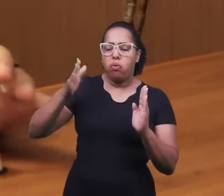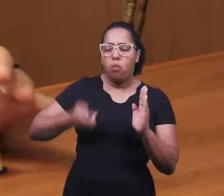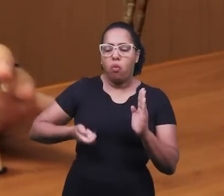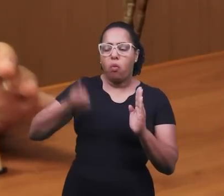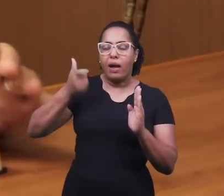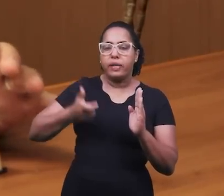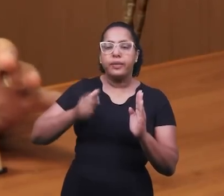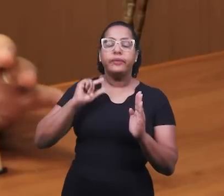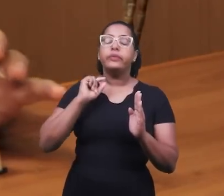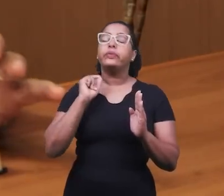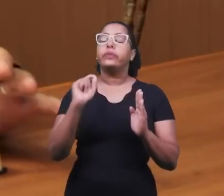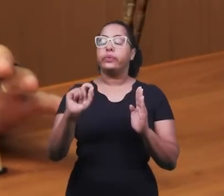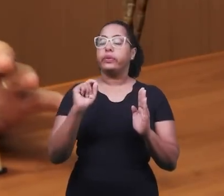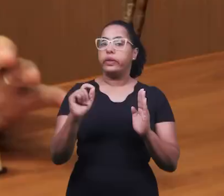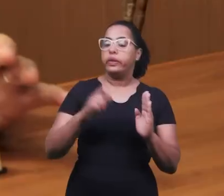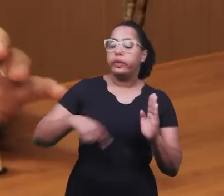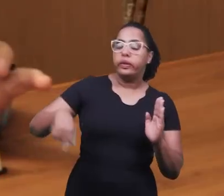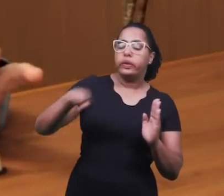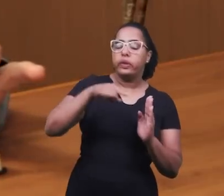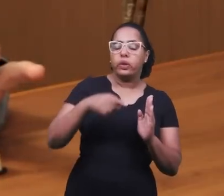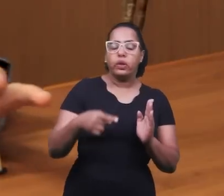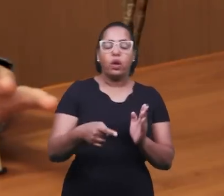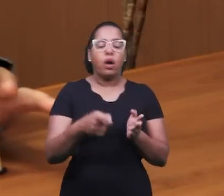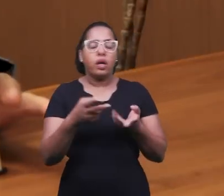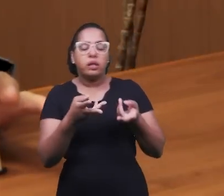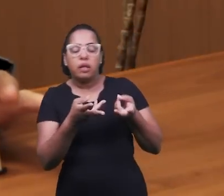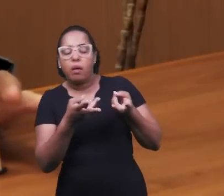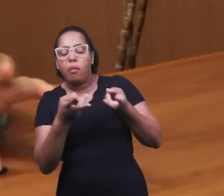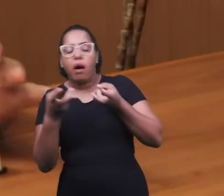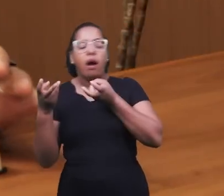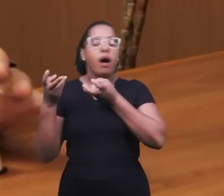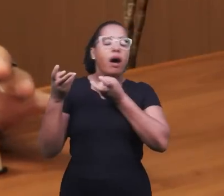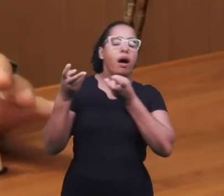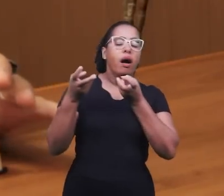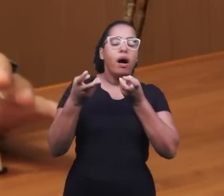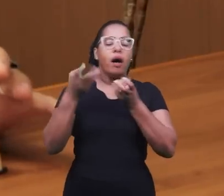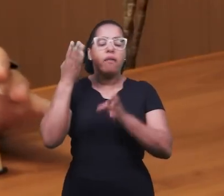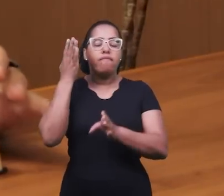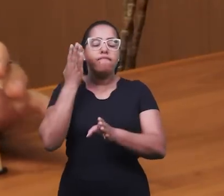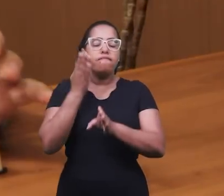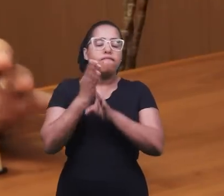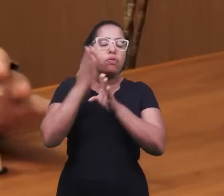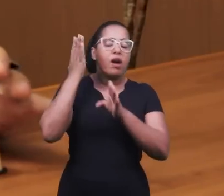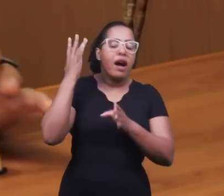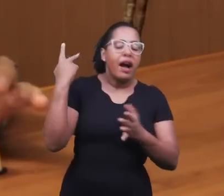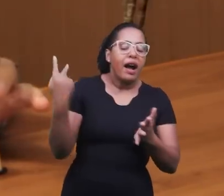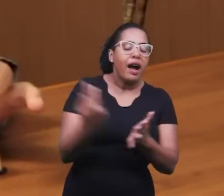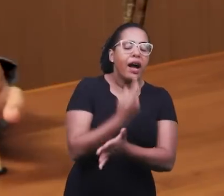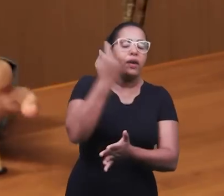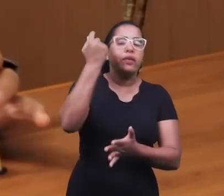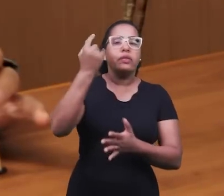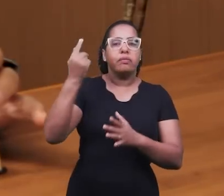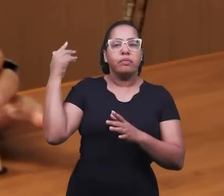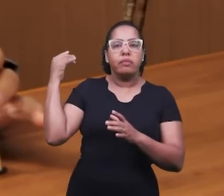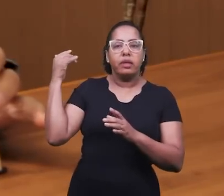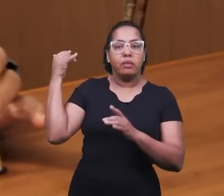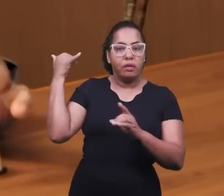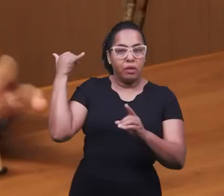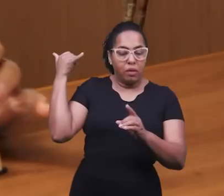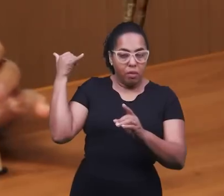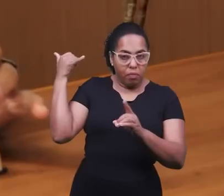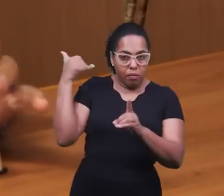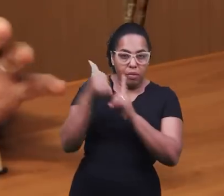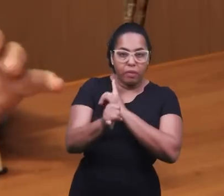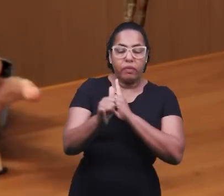que nós estamos vendo o cumprimento profético daquilo que representa